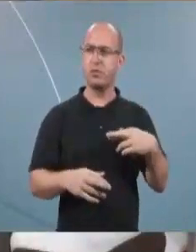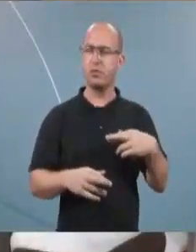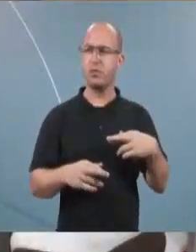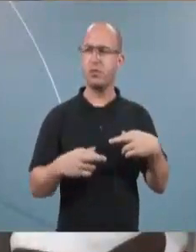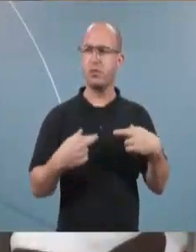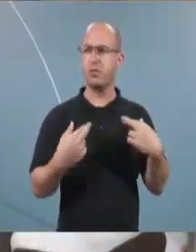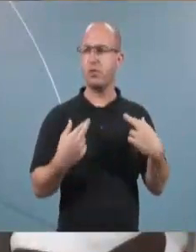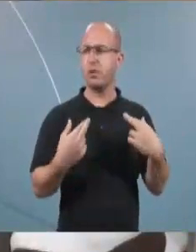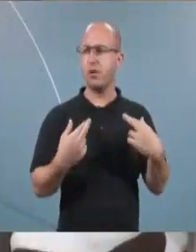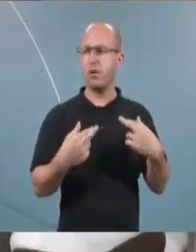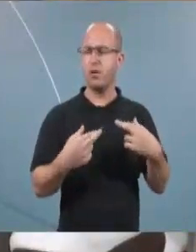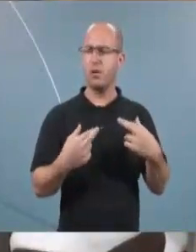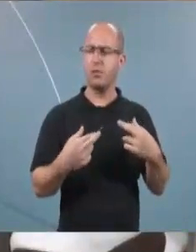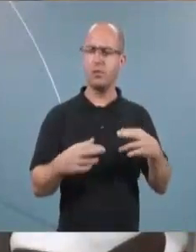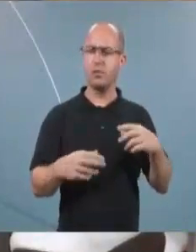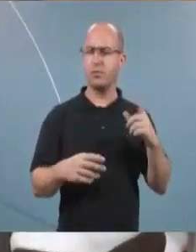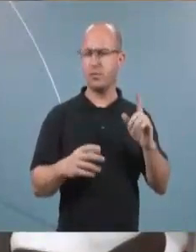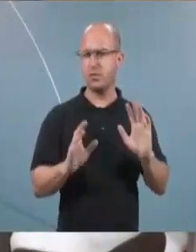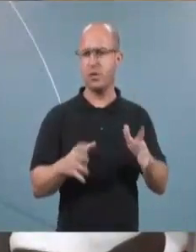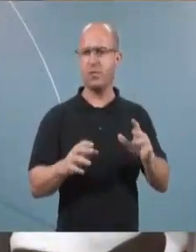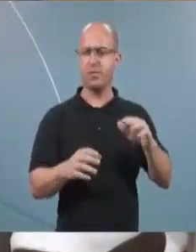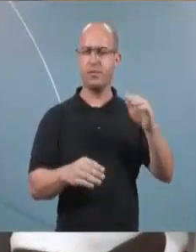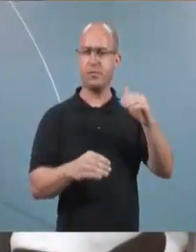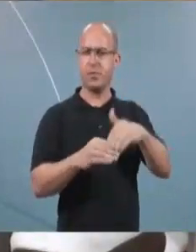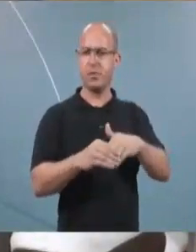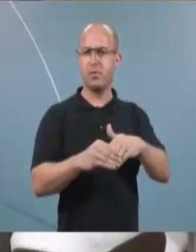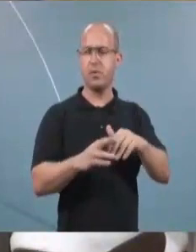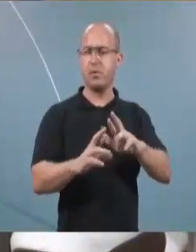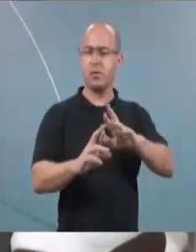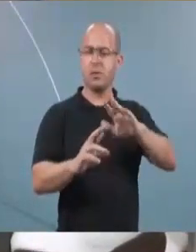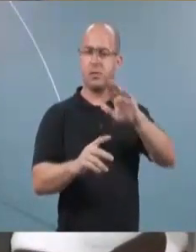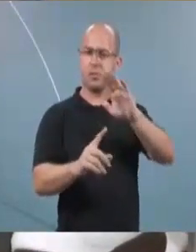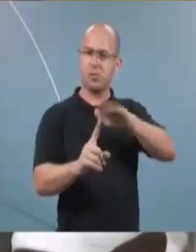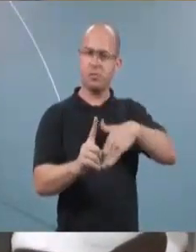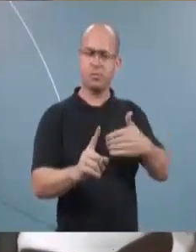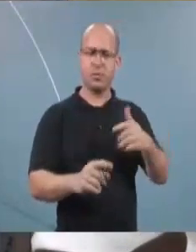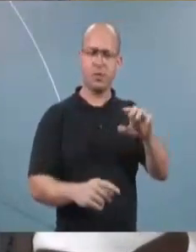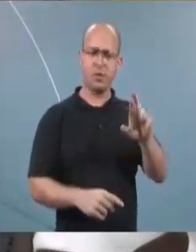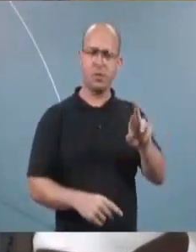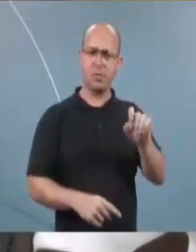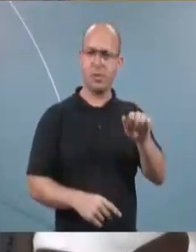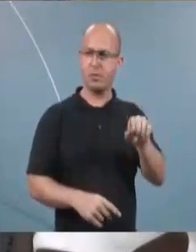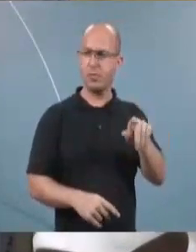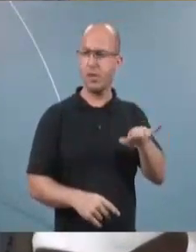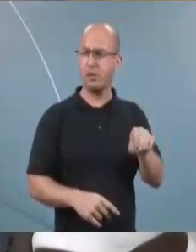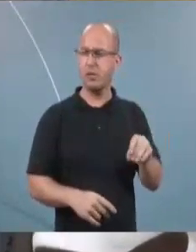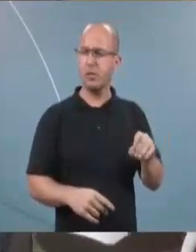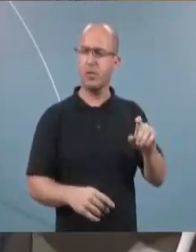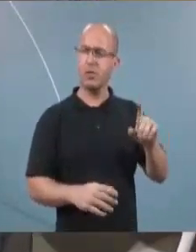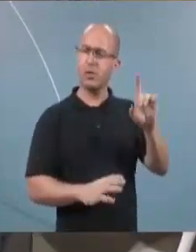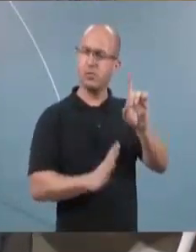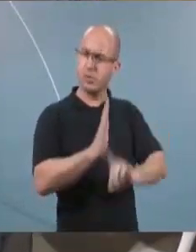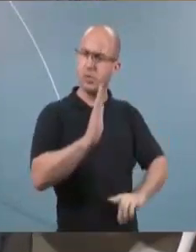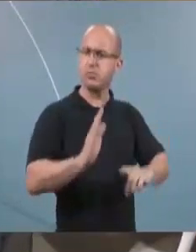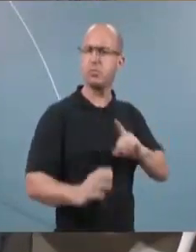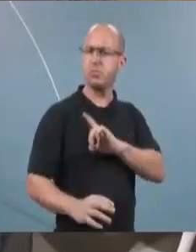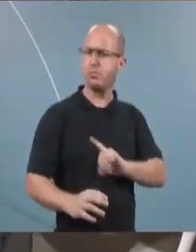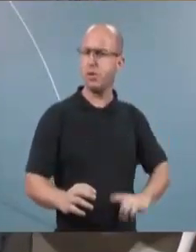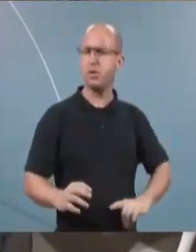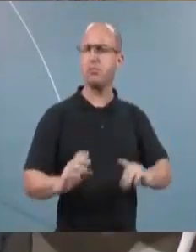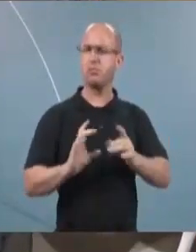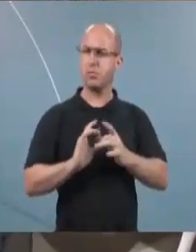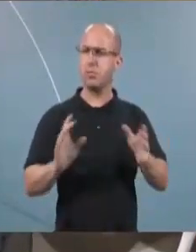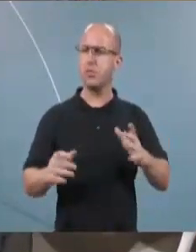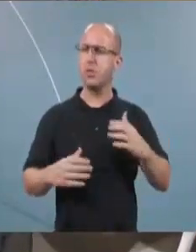a Rogério Marinho e eu aprovei Eu votei porque é um direito que assiste ao Deputado Então eu fico aqui o meu pedido